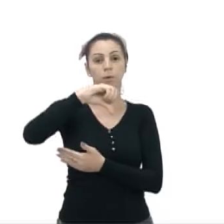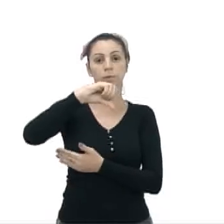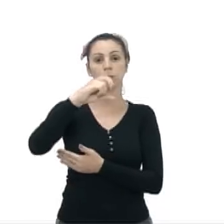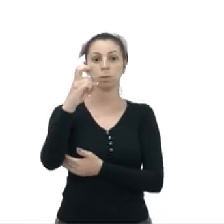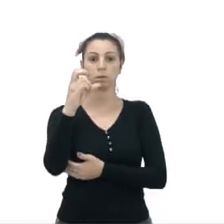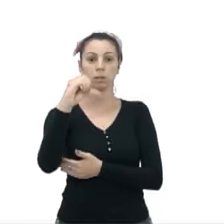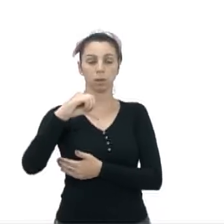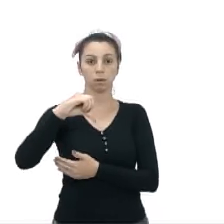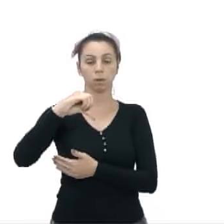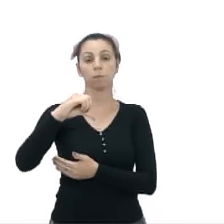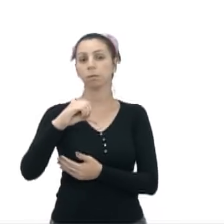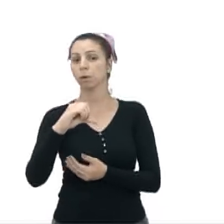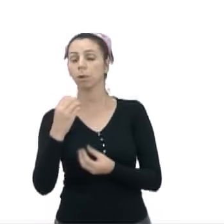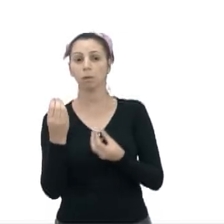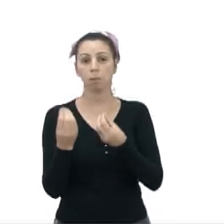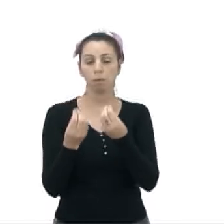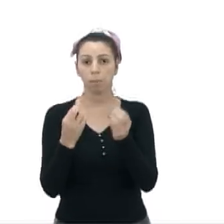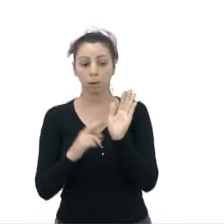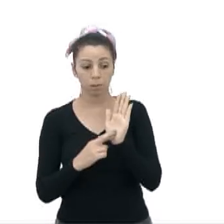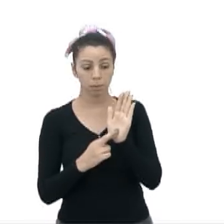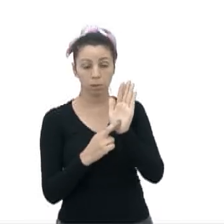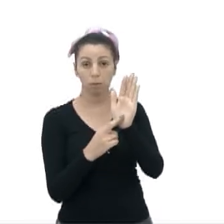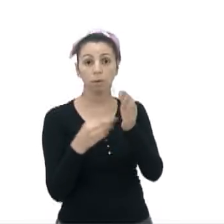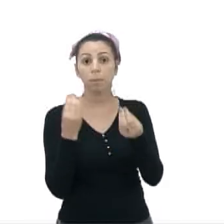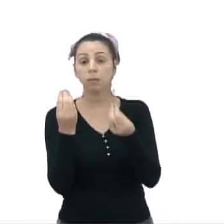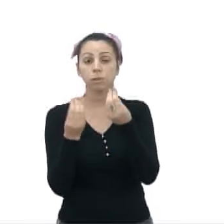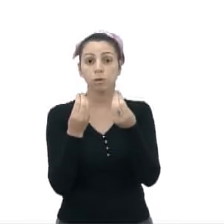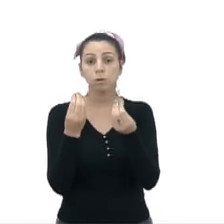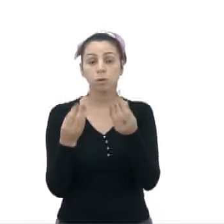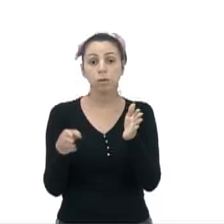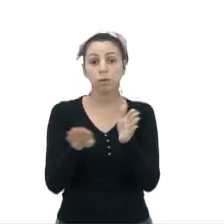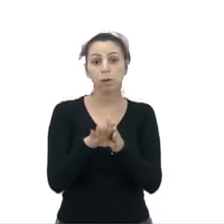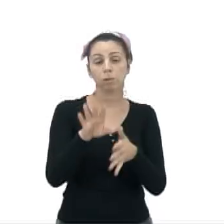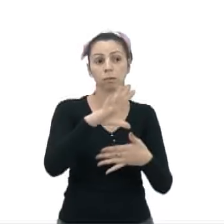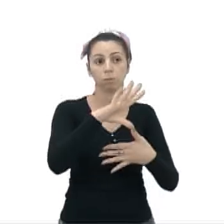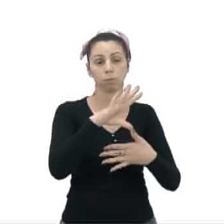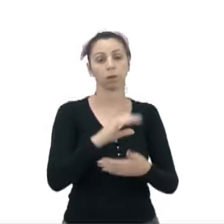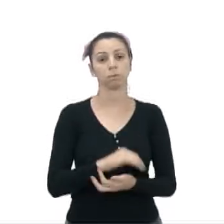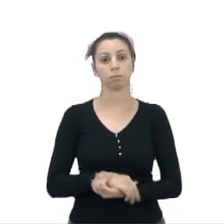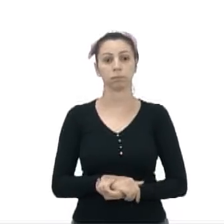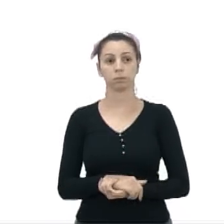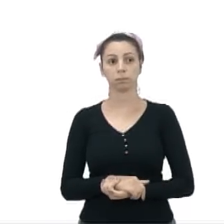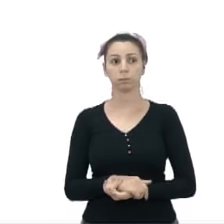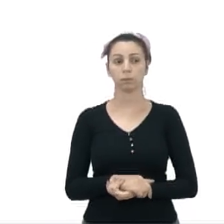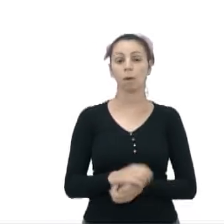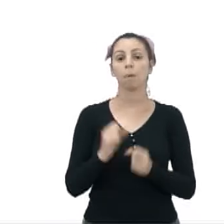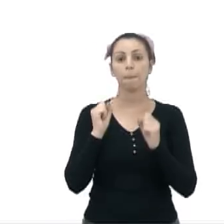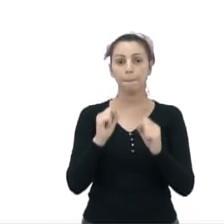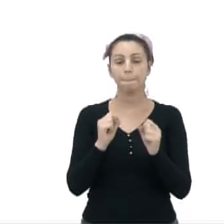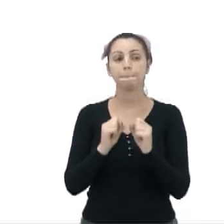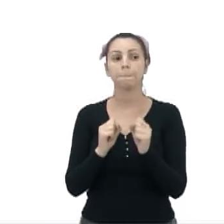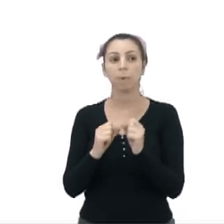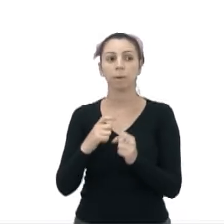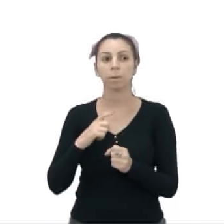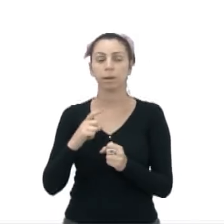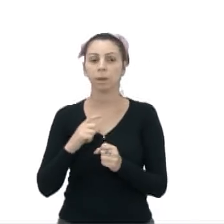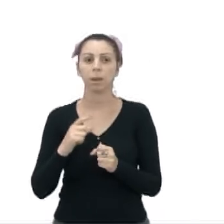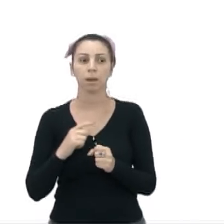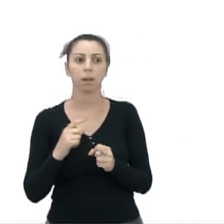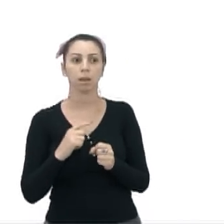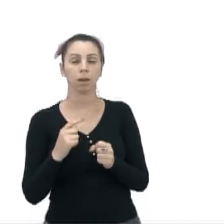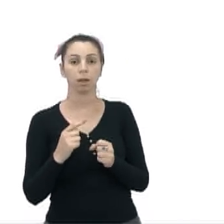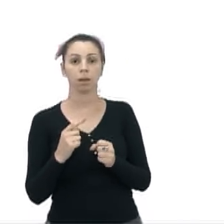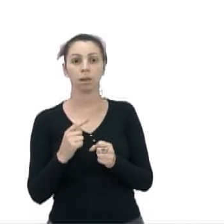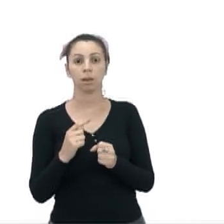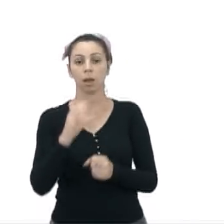uma representação de como foi essa chegada lá em 1492. Tá? Então pode ver que ela é cheia de símbolos